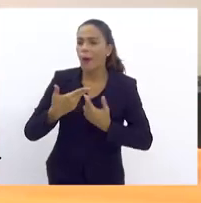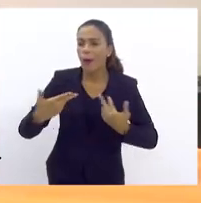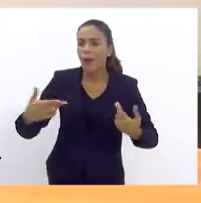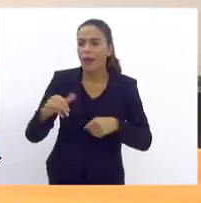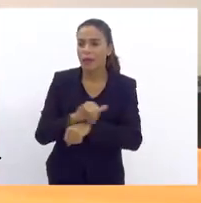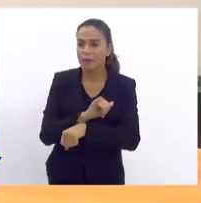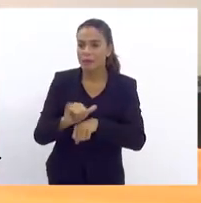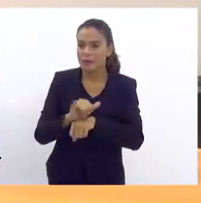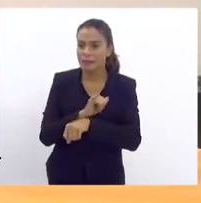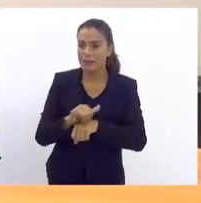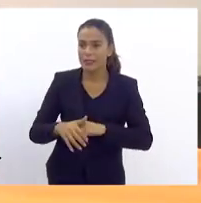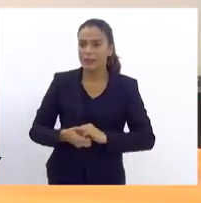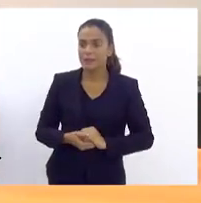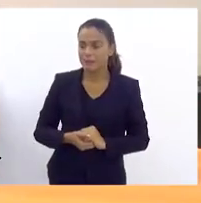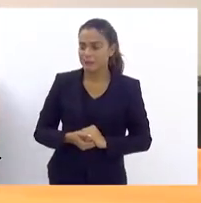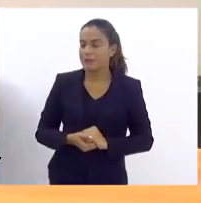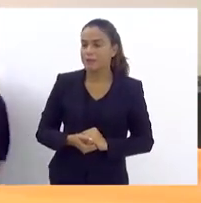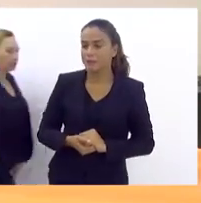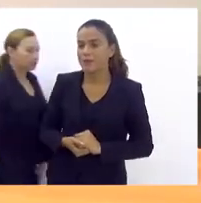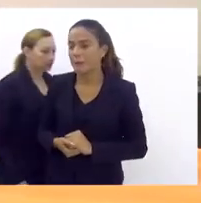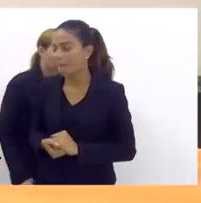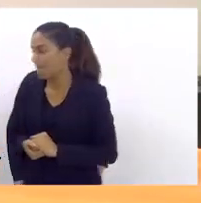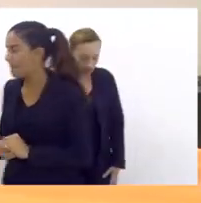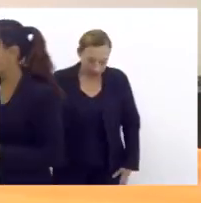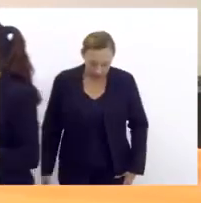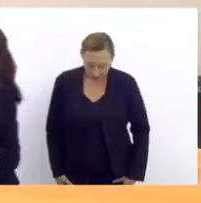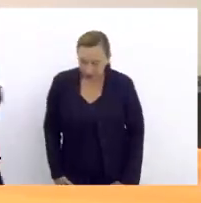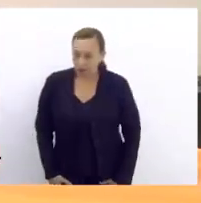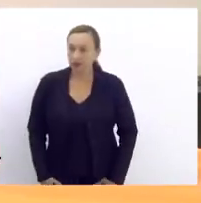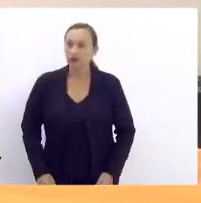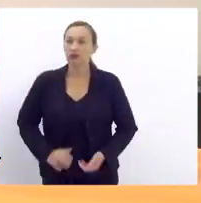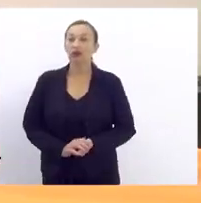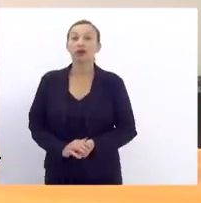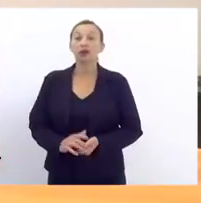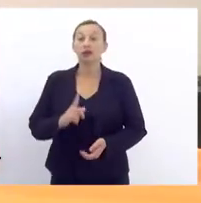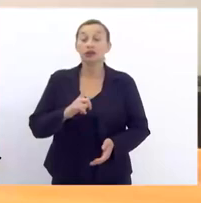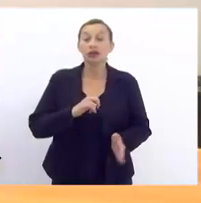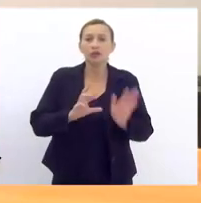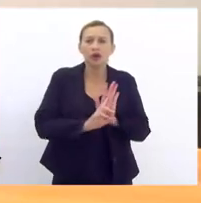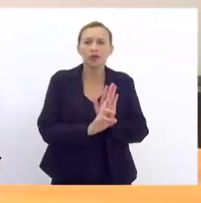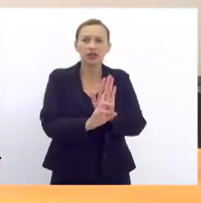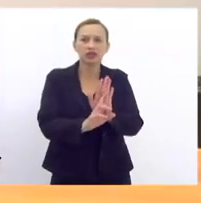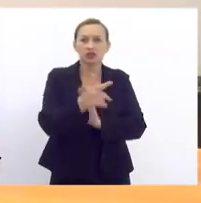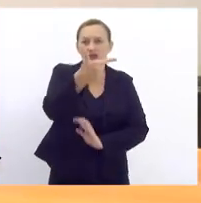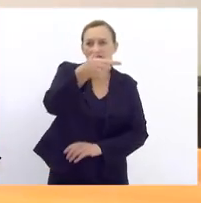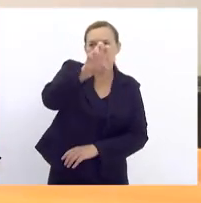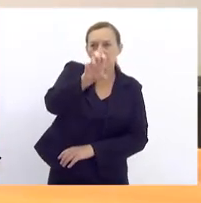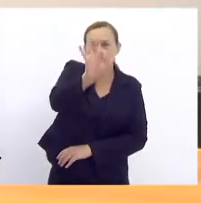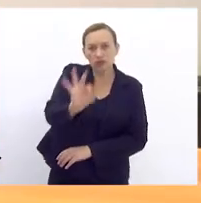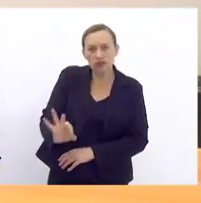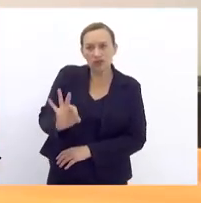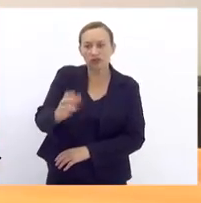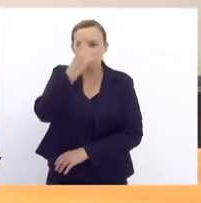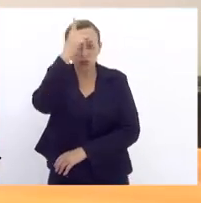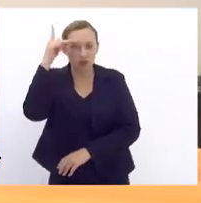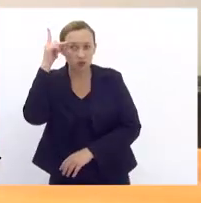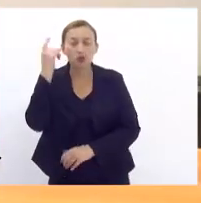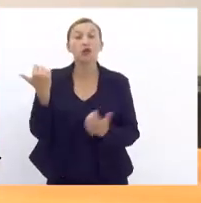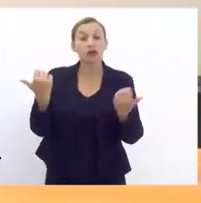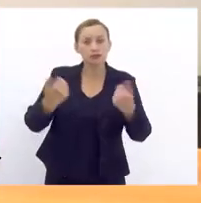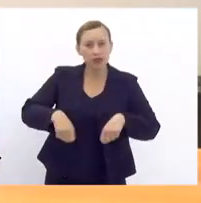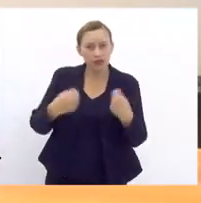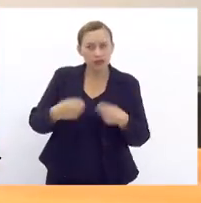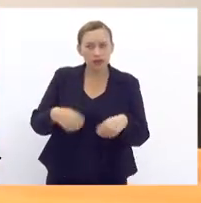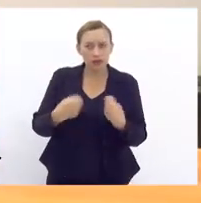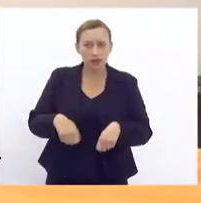maneira nós temos uma uma representação de 25% da população que precisa